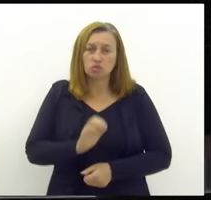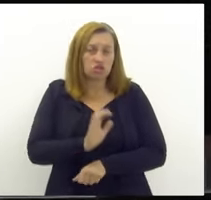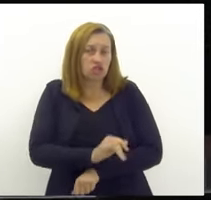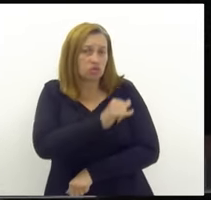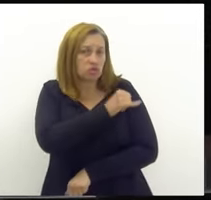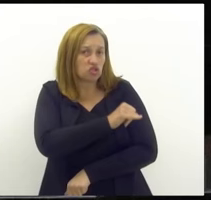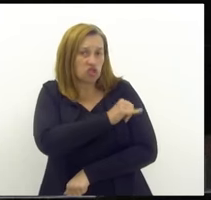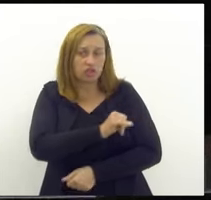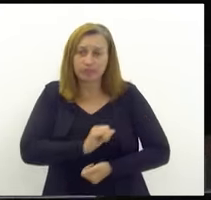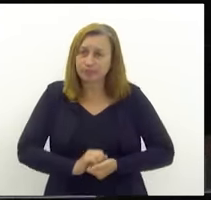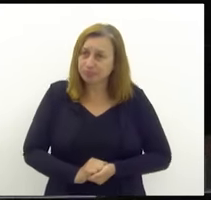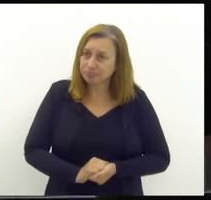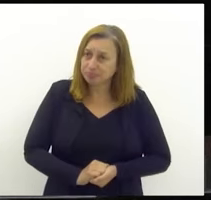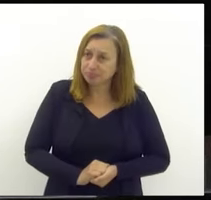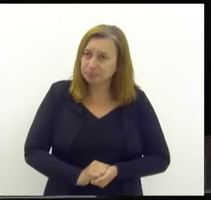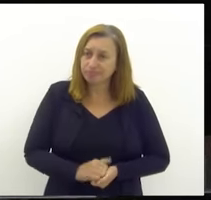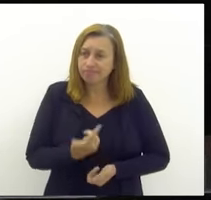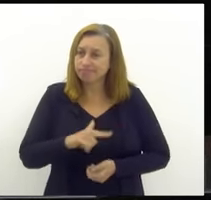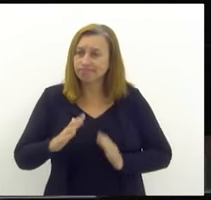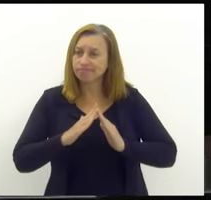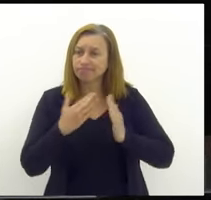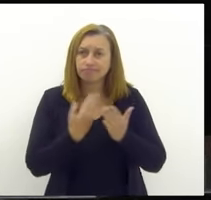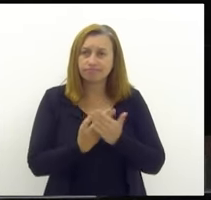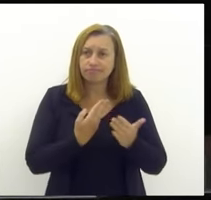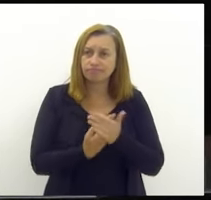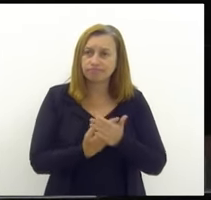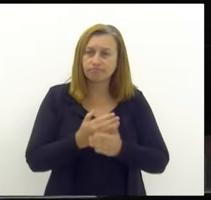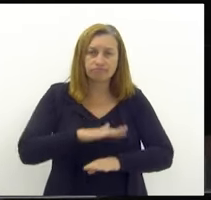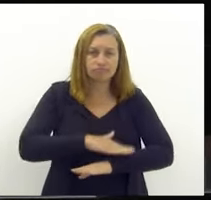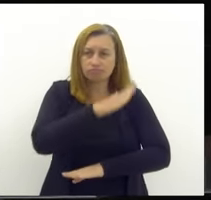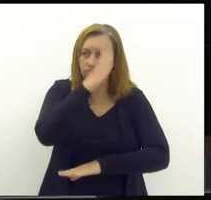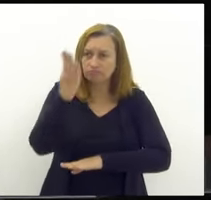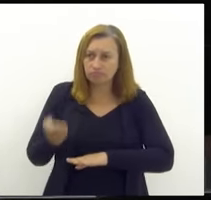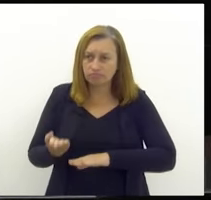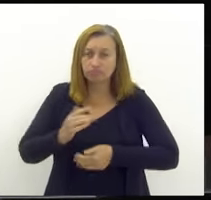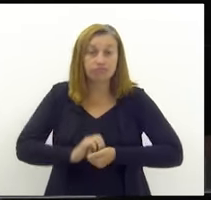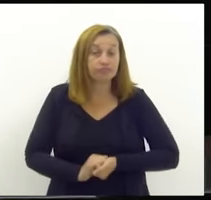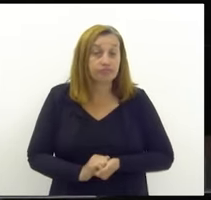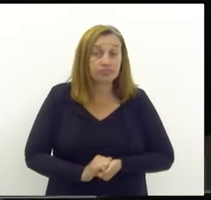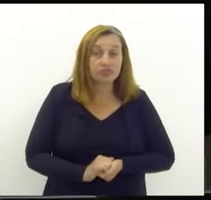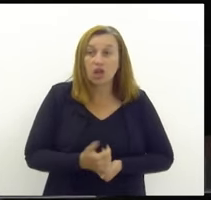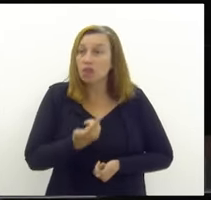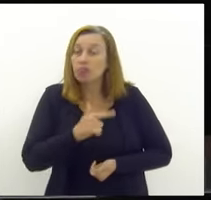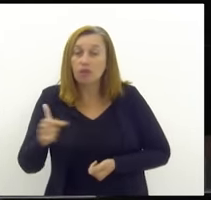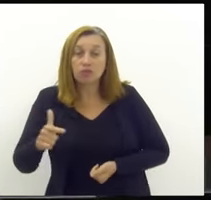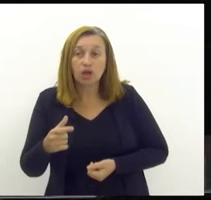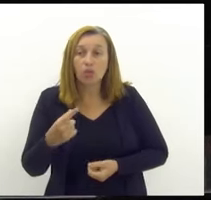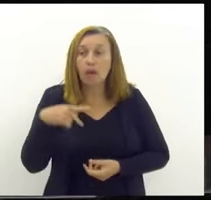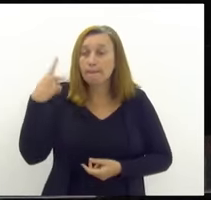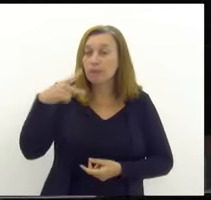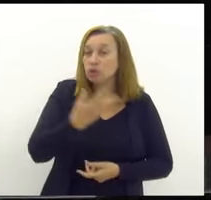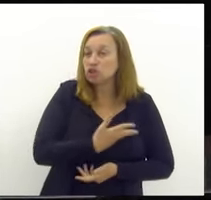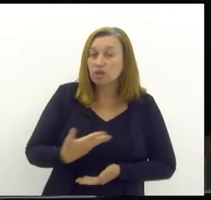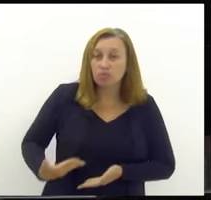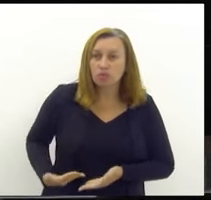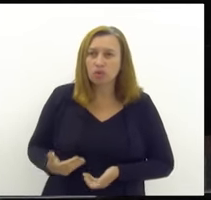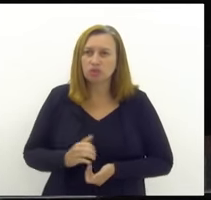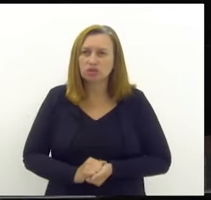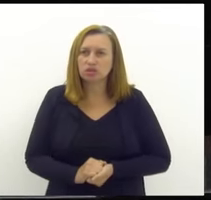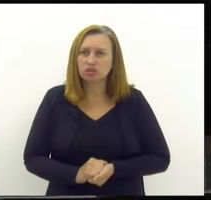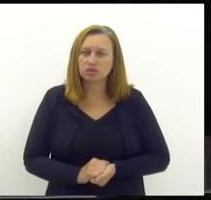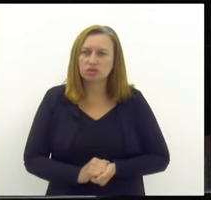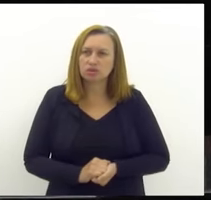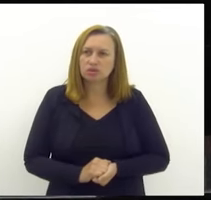Rio de Janeiro que não tem escola de período integral a gente não tem uma política pública com